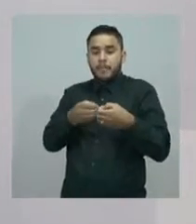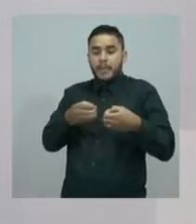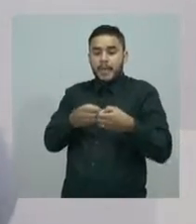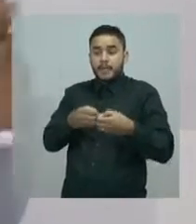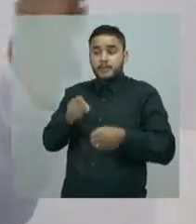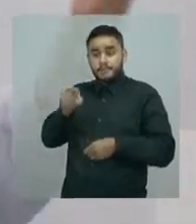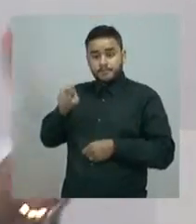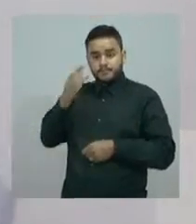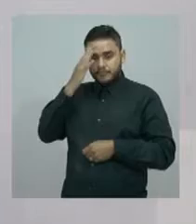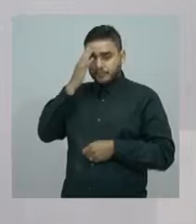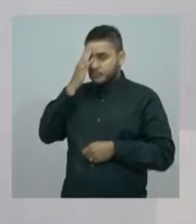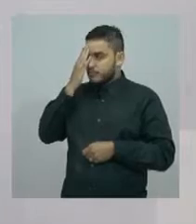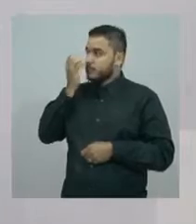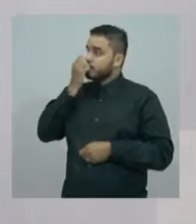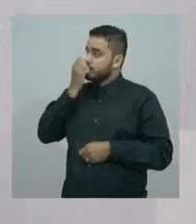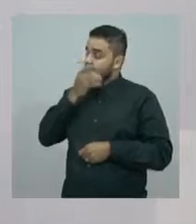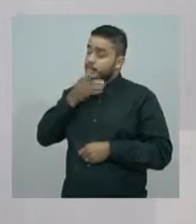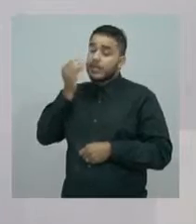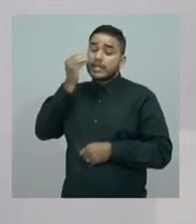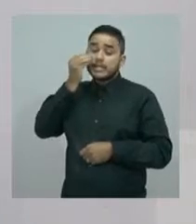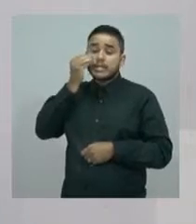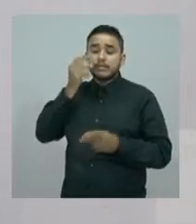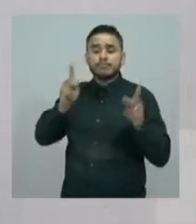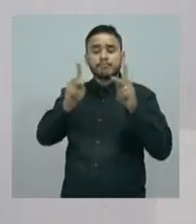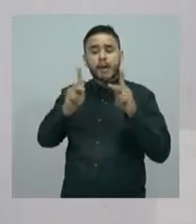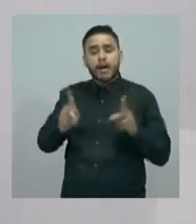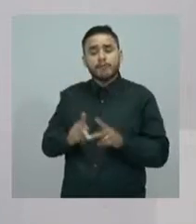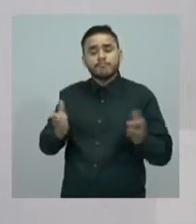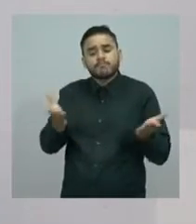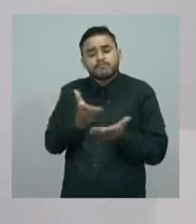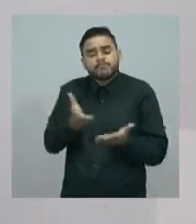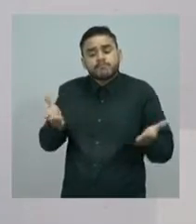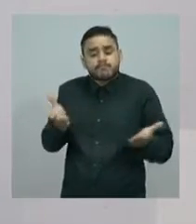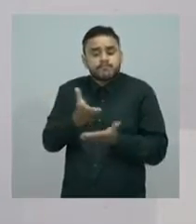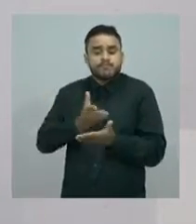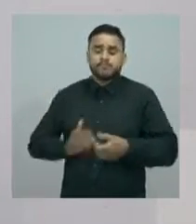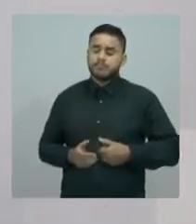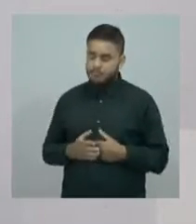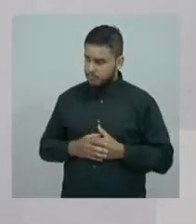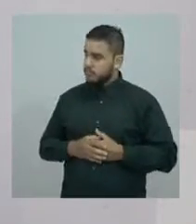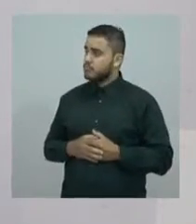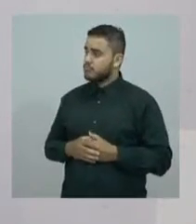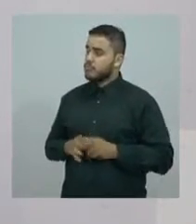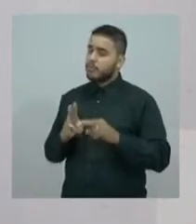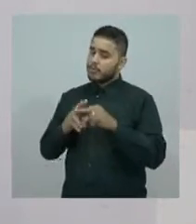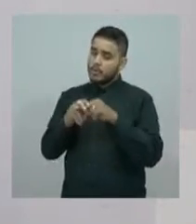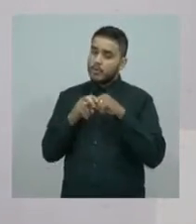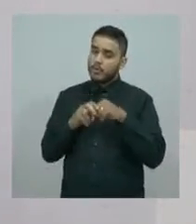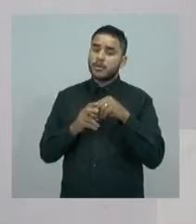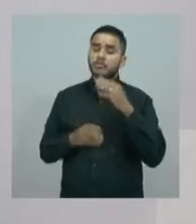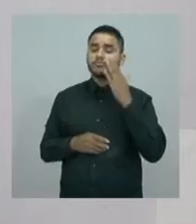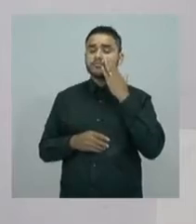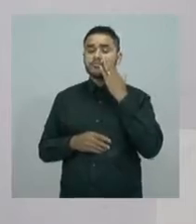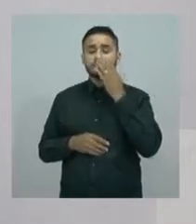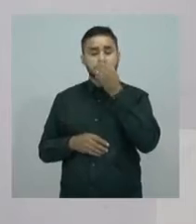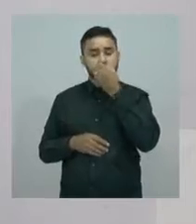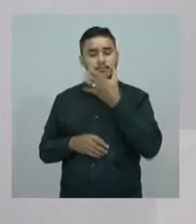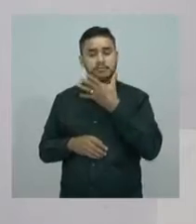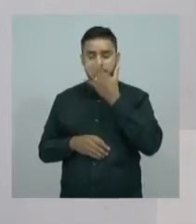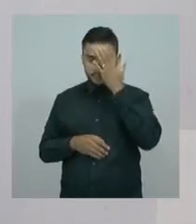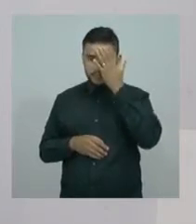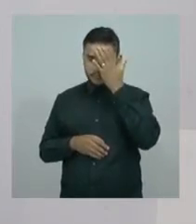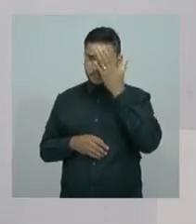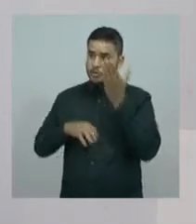na delegacia, tanto chega essas grandes causas, como chega essas pequenas, né? Nós estamos abrindo esse novo núcleo para resolver